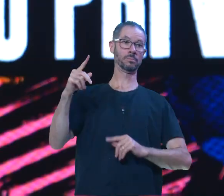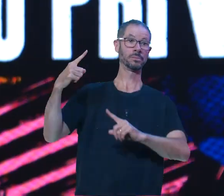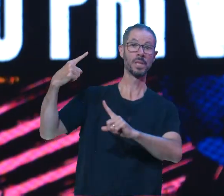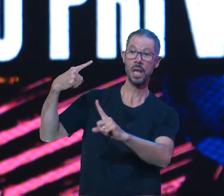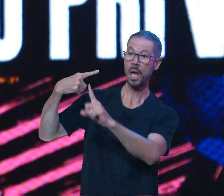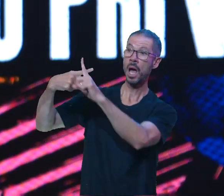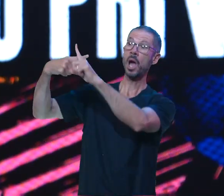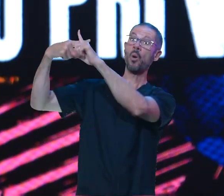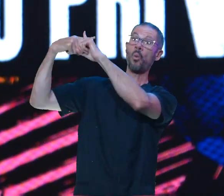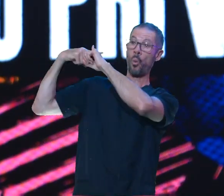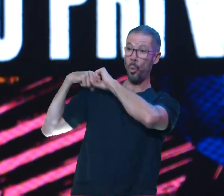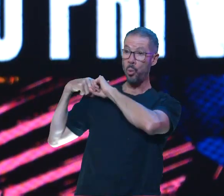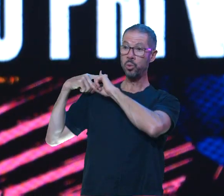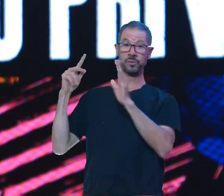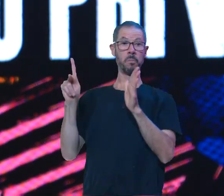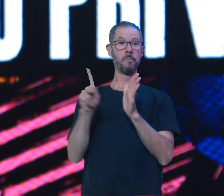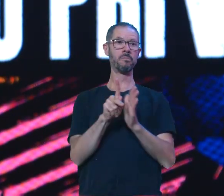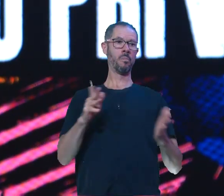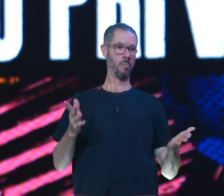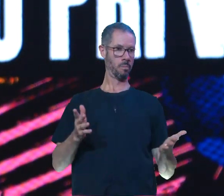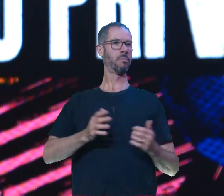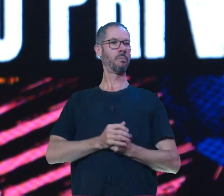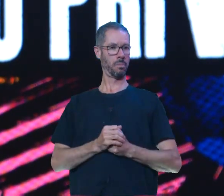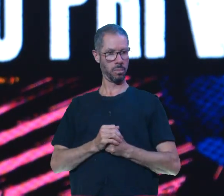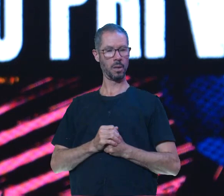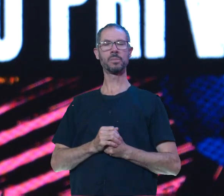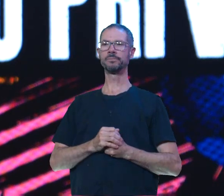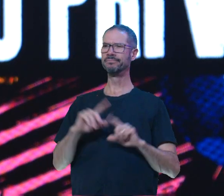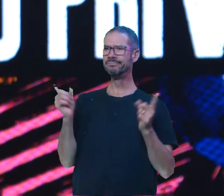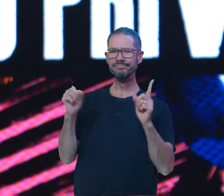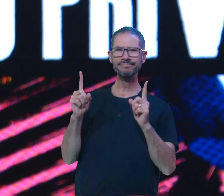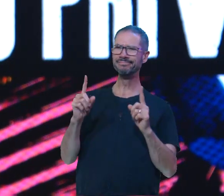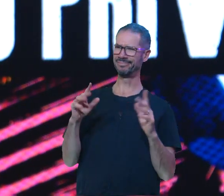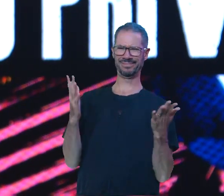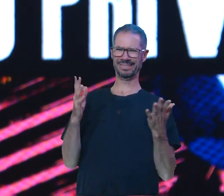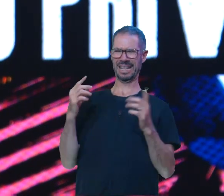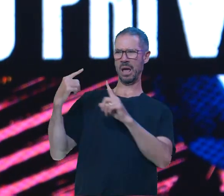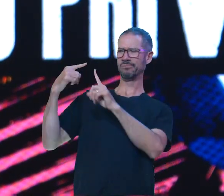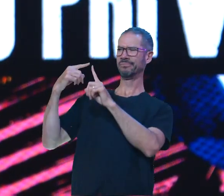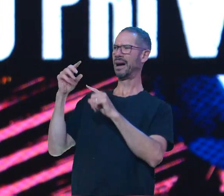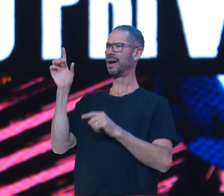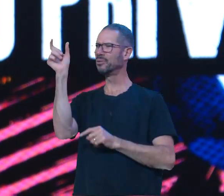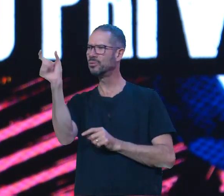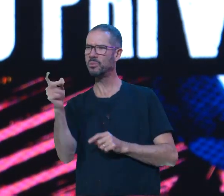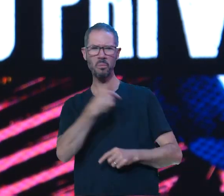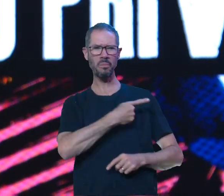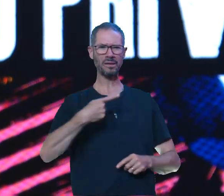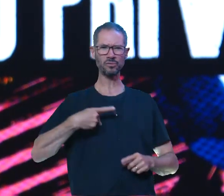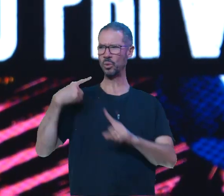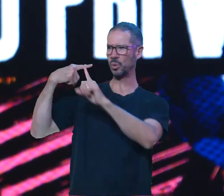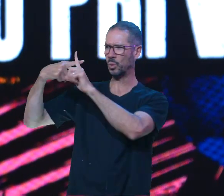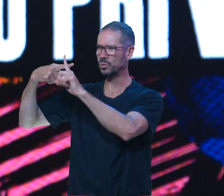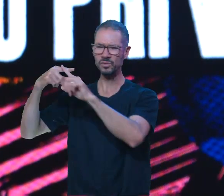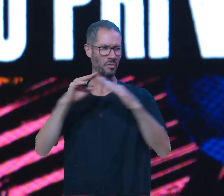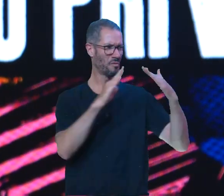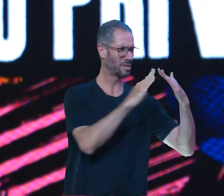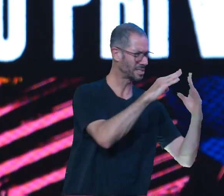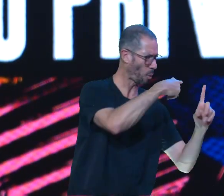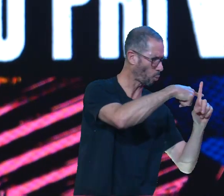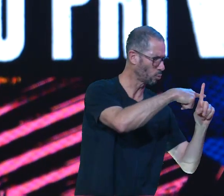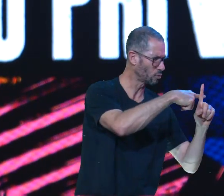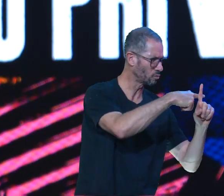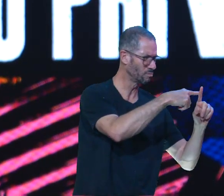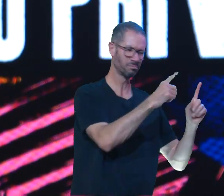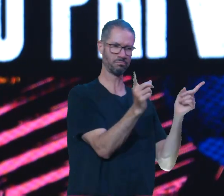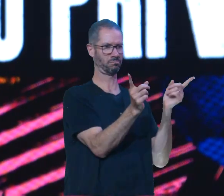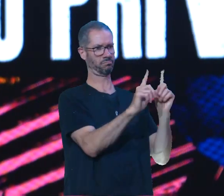a tua cruz. Não a de Jesus. Não a do pastor. Não a do vizinho. A